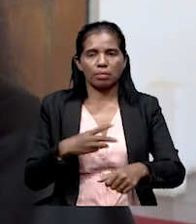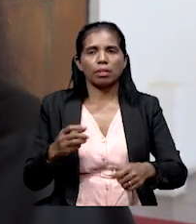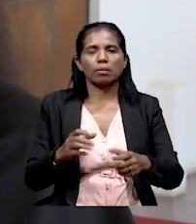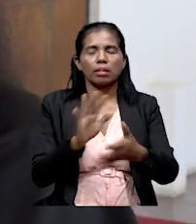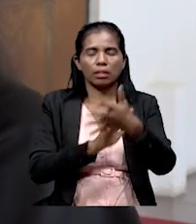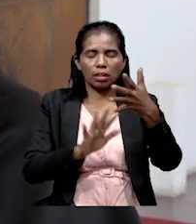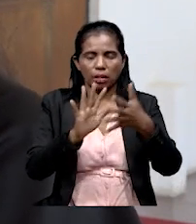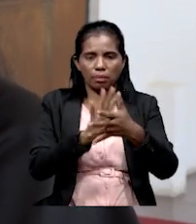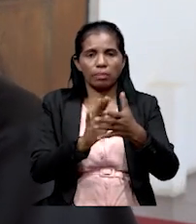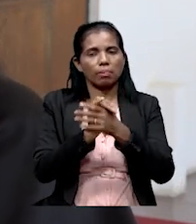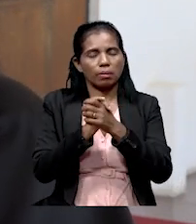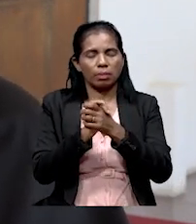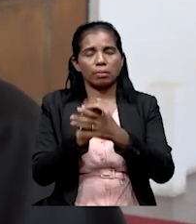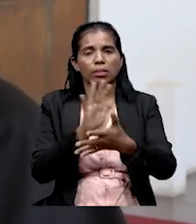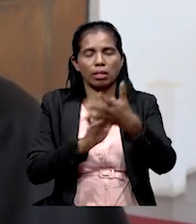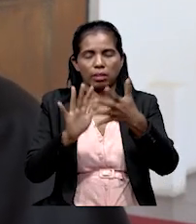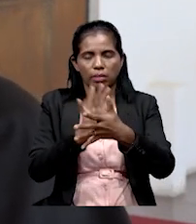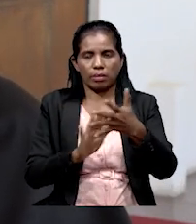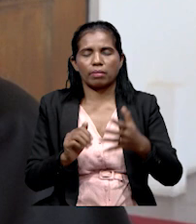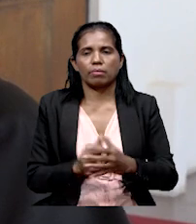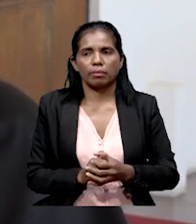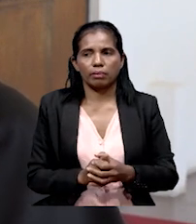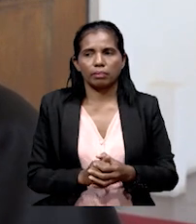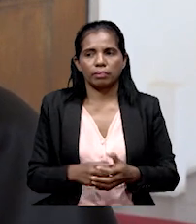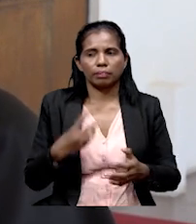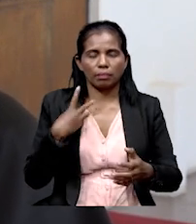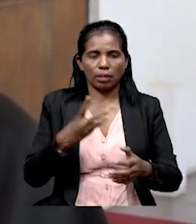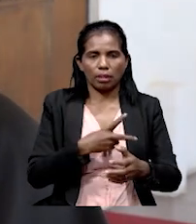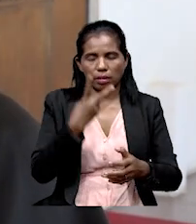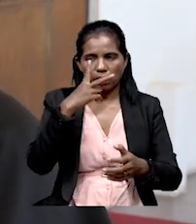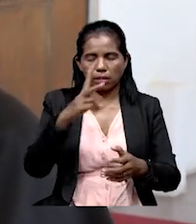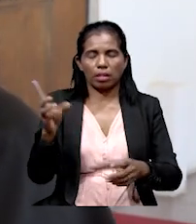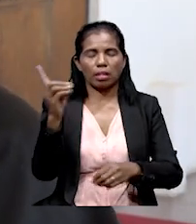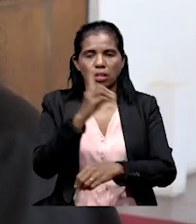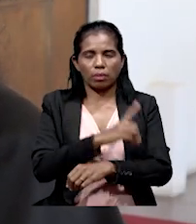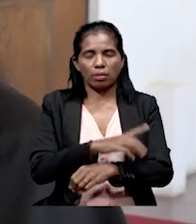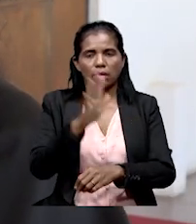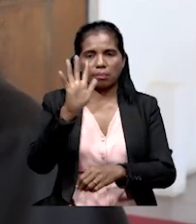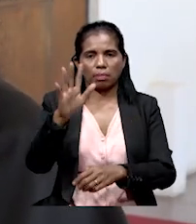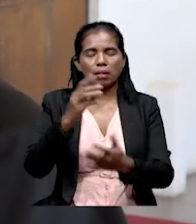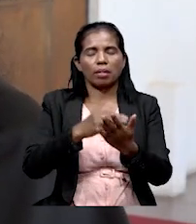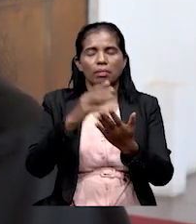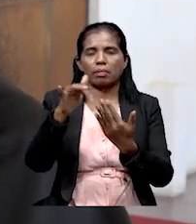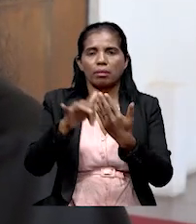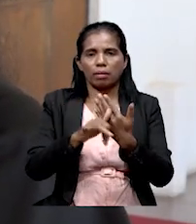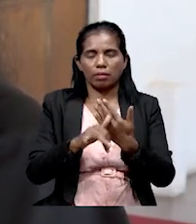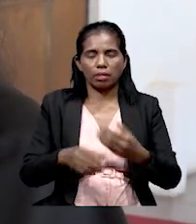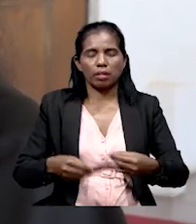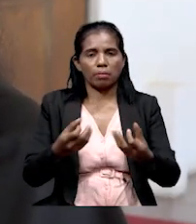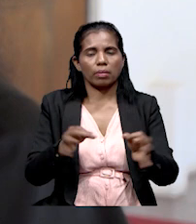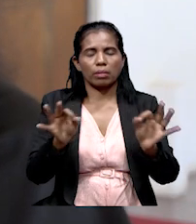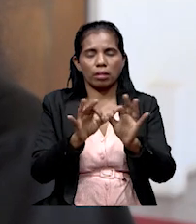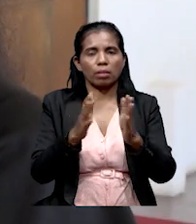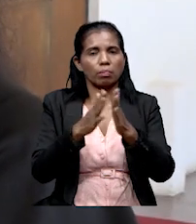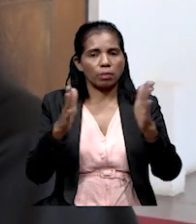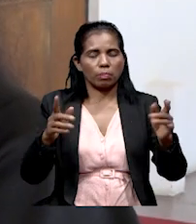comemoração ida né. E ba congratulação ida né, e tahare ka takloron 5 de maio, né, e a significado bote teves ba